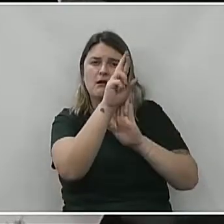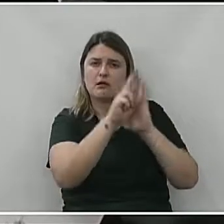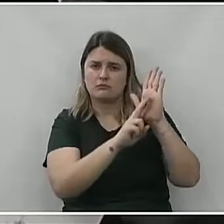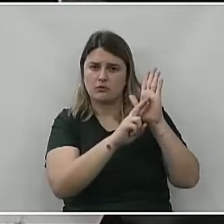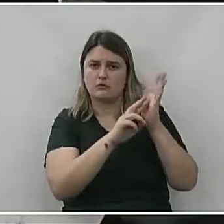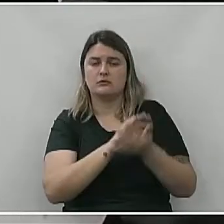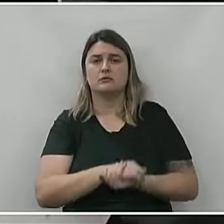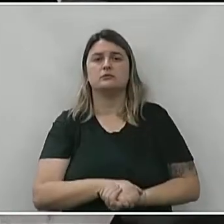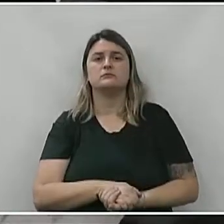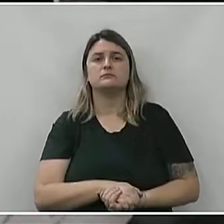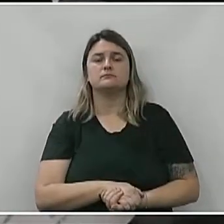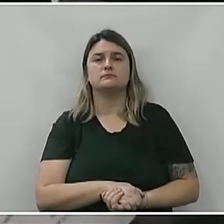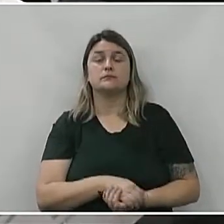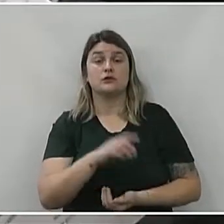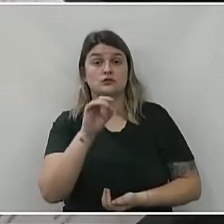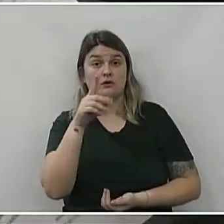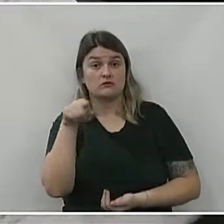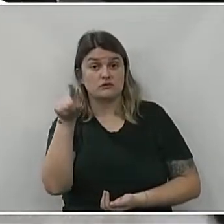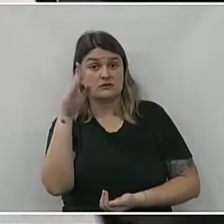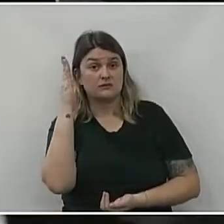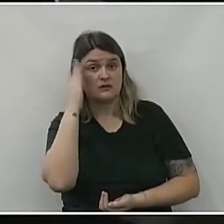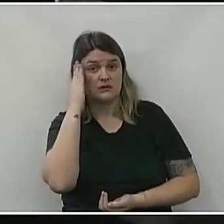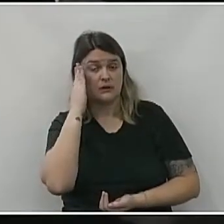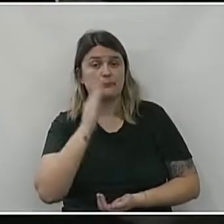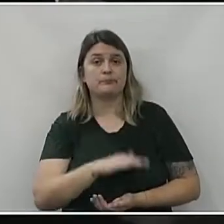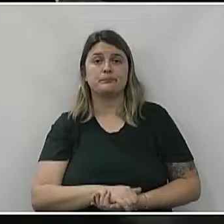isso. Então, só para vocês entenderem.